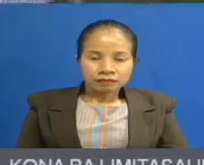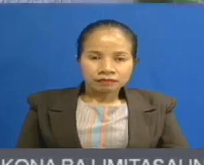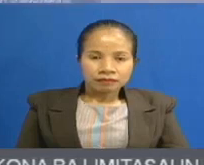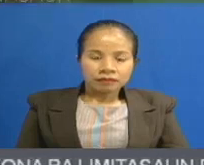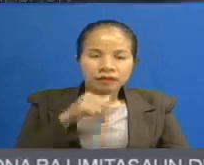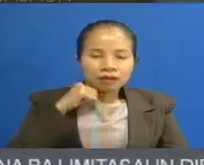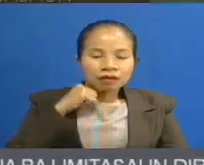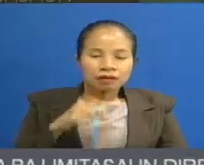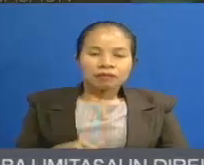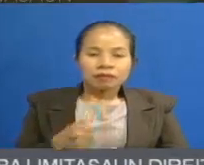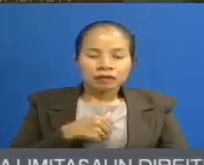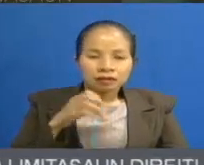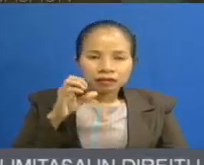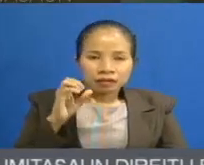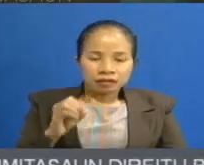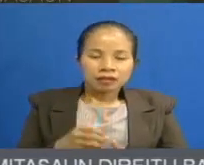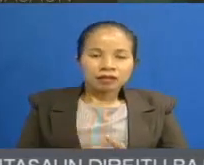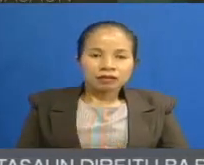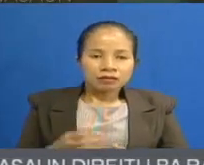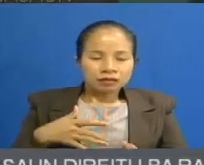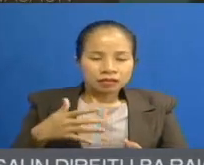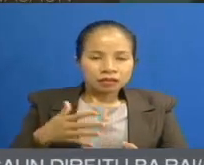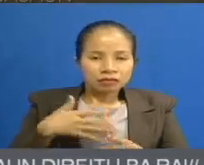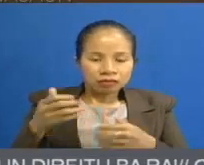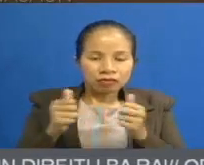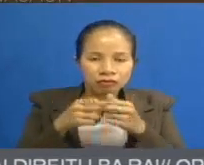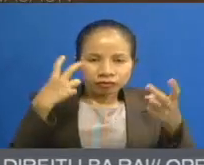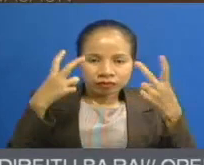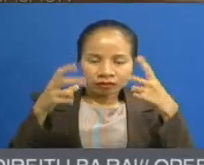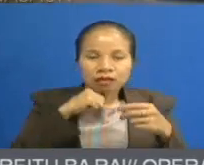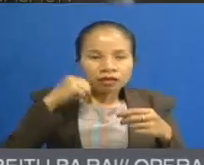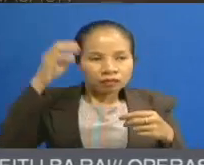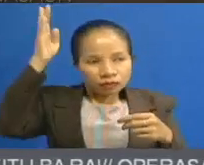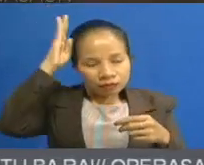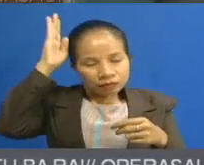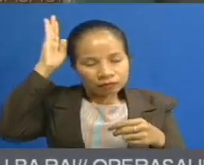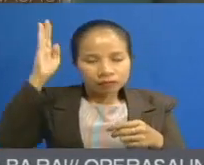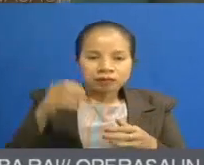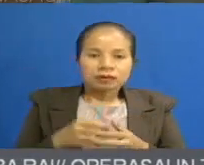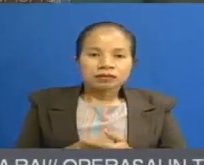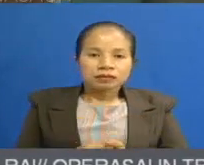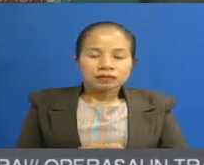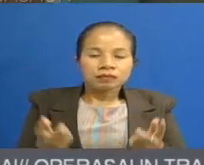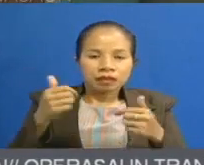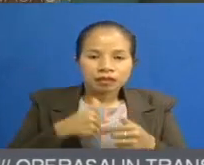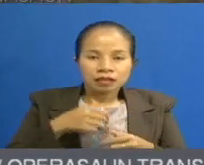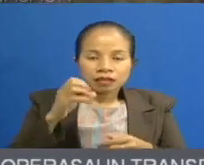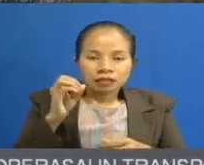Amo paroko ainaru sesante Armindo Brito orgulho ho visita Dom Virgílio Cardeal do Carmo da Silva mai